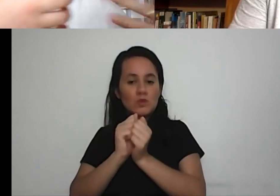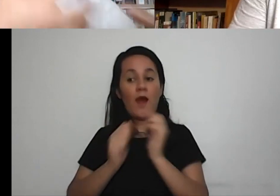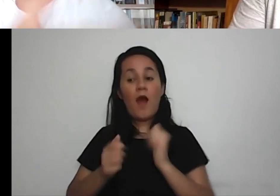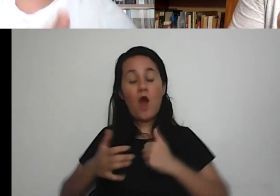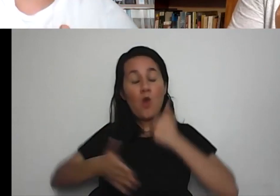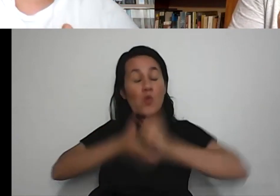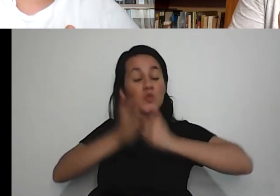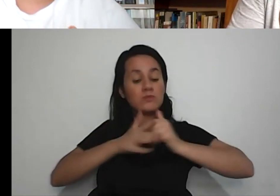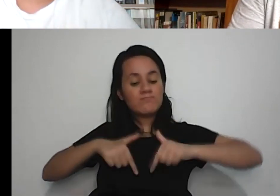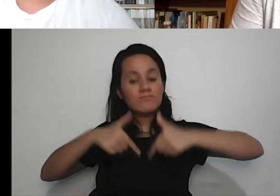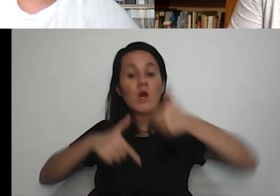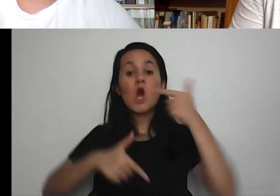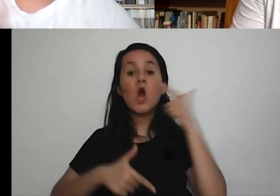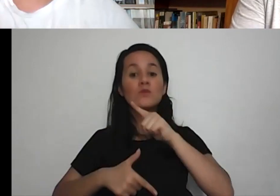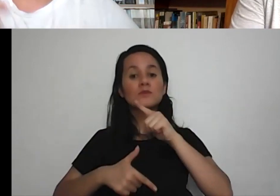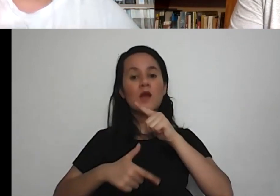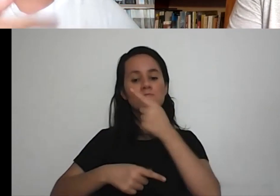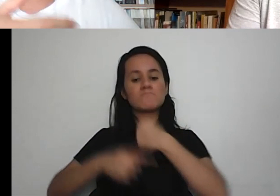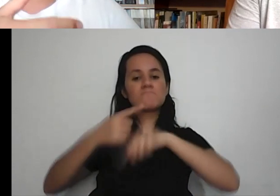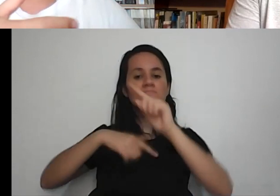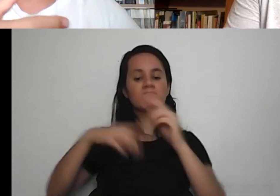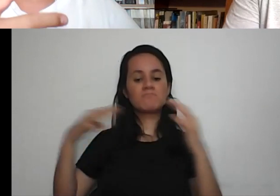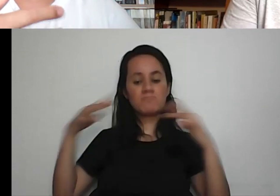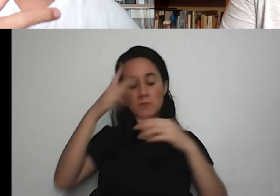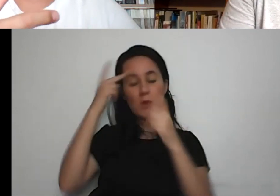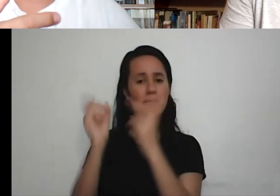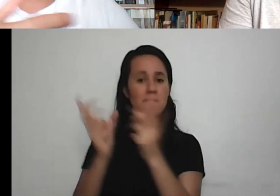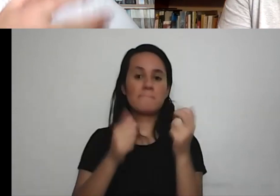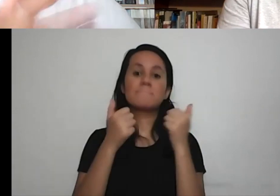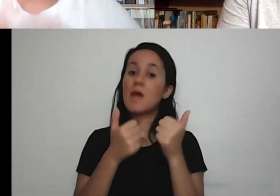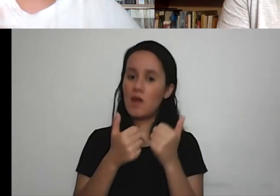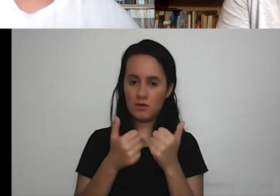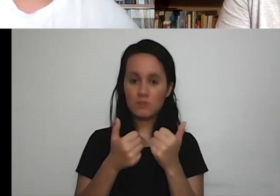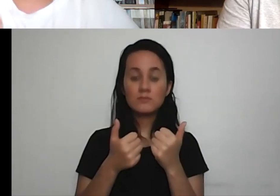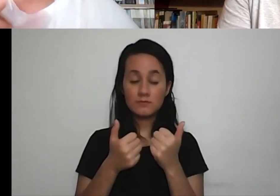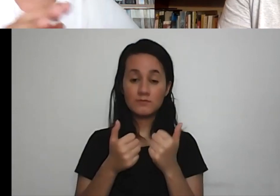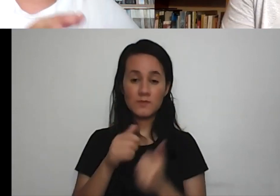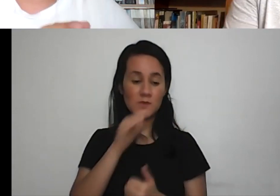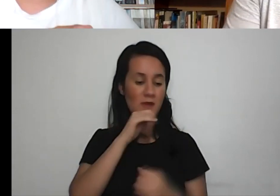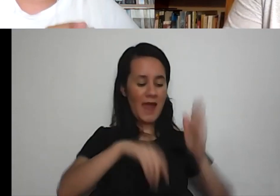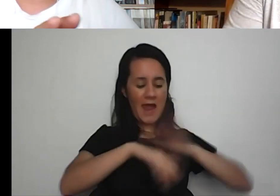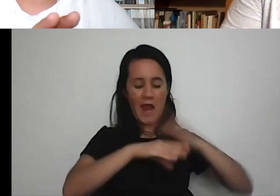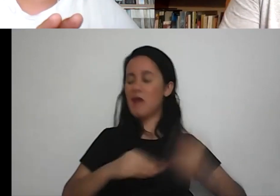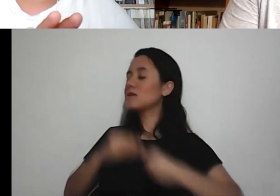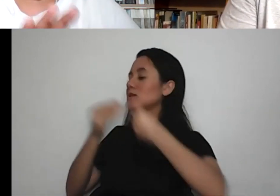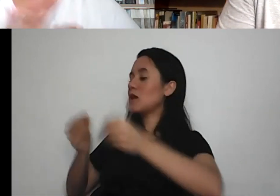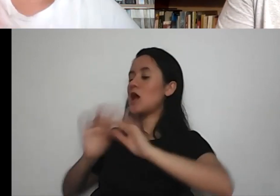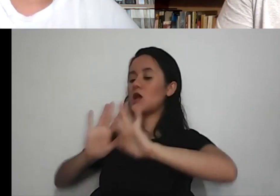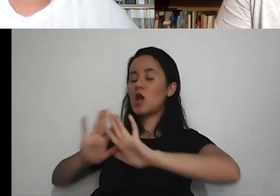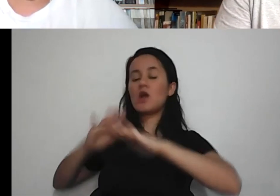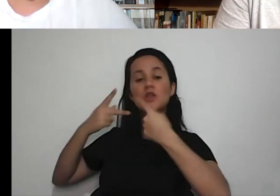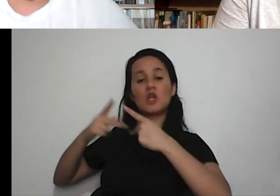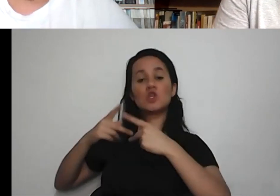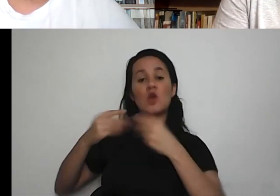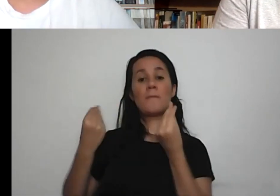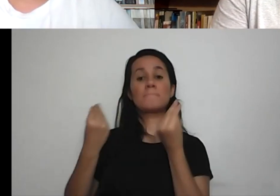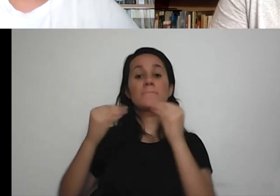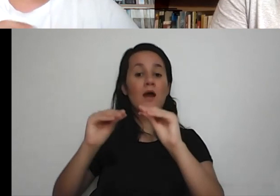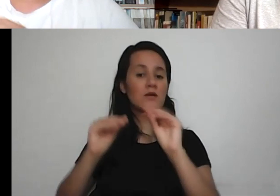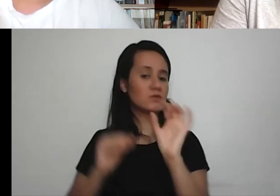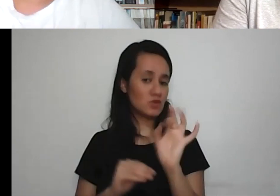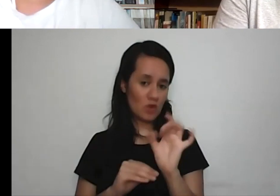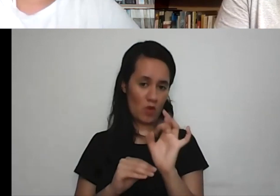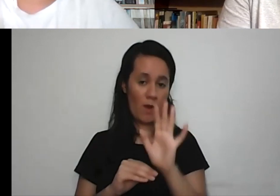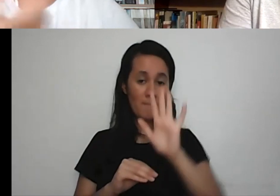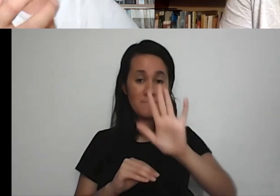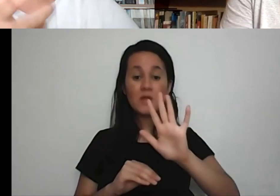ele que vai ter que pensar a parte da, não só, ele entregou para a editora a parte da publicação, mas